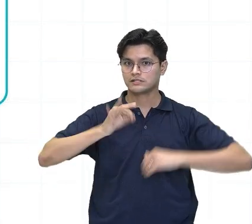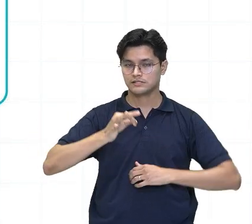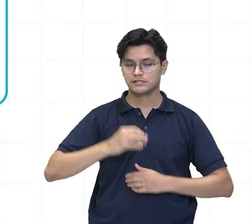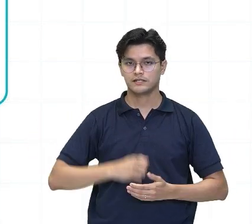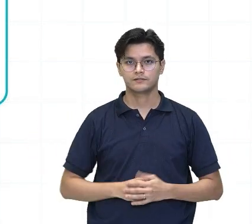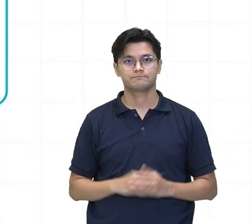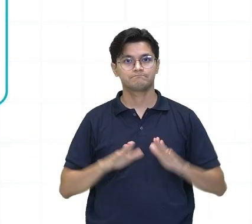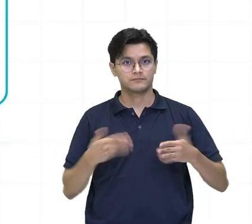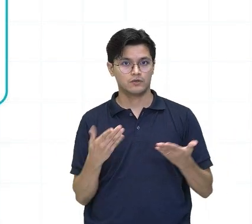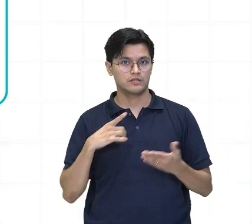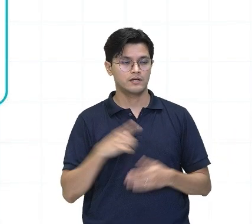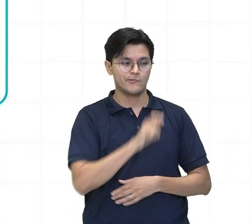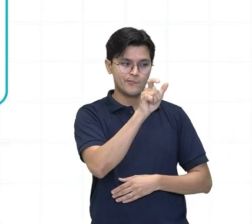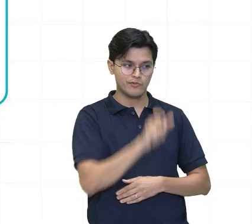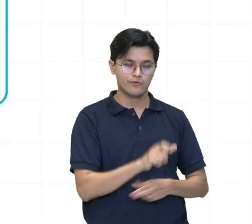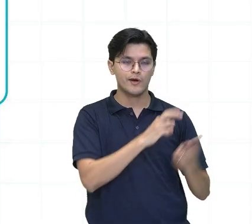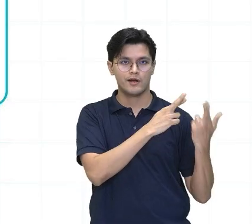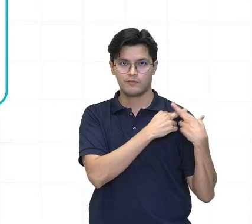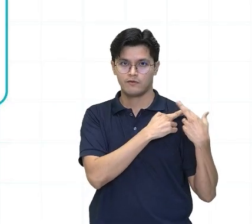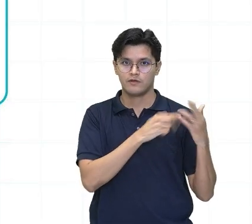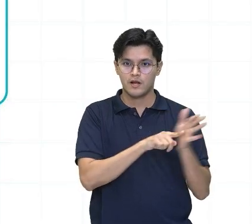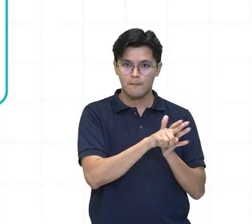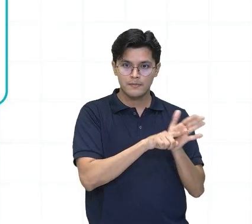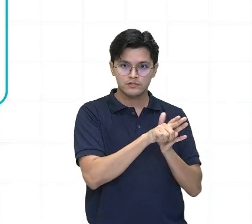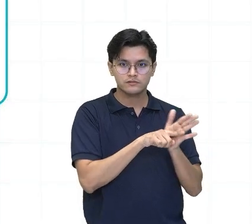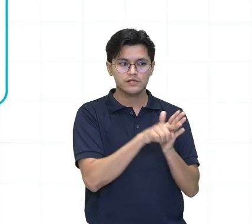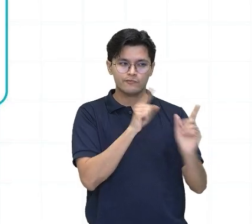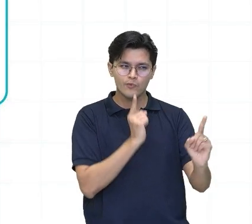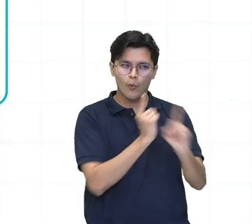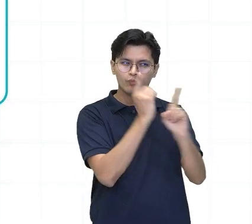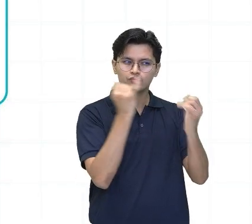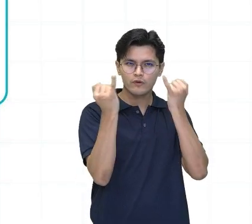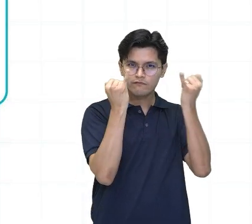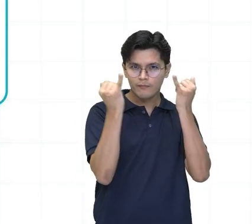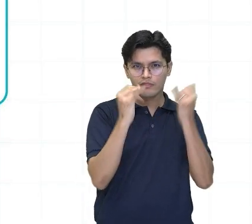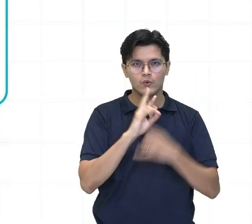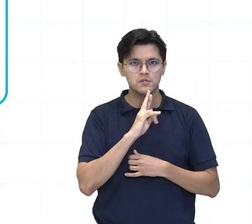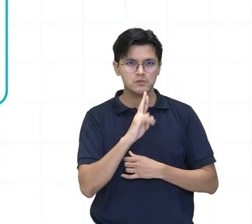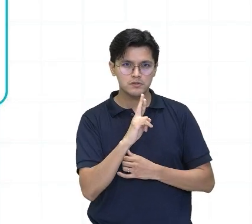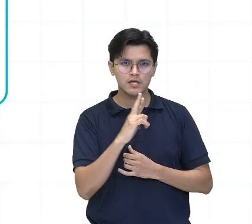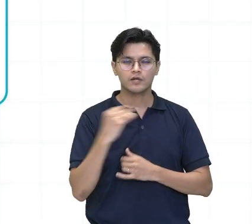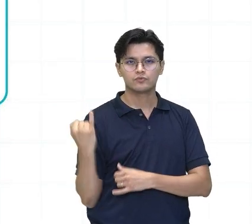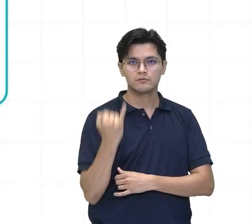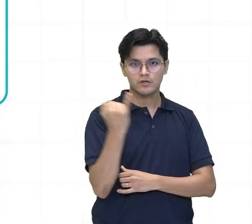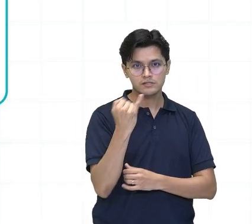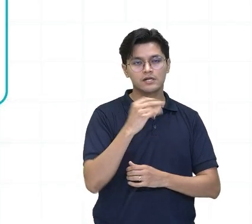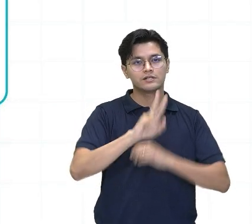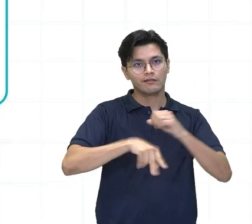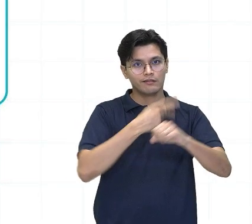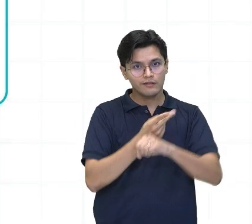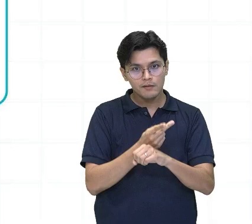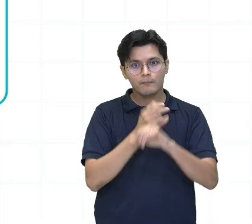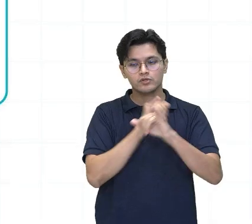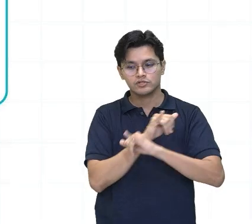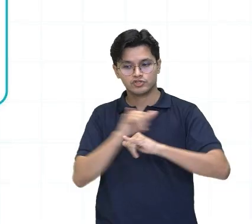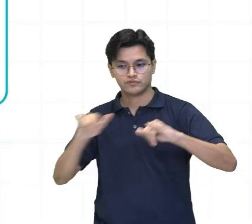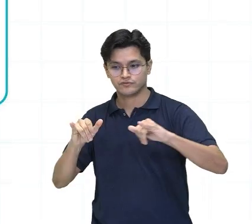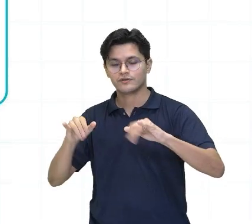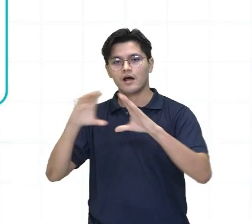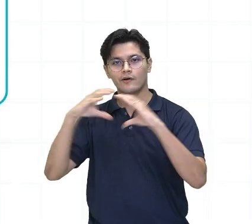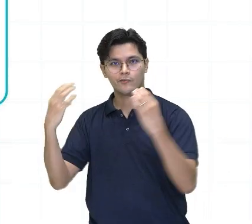alguém pesquisou, encontrou algo interessante e aí vai divulgar para a